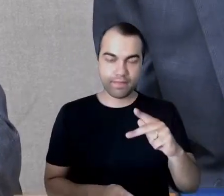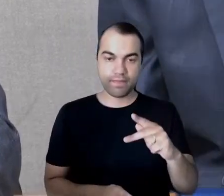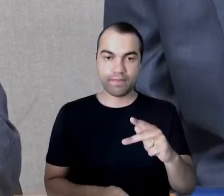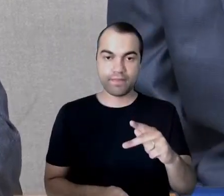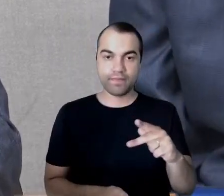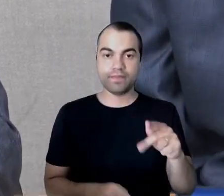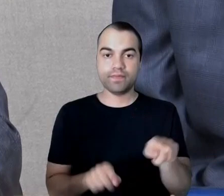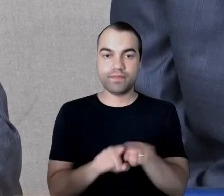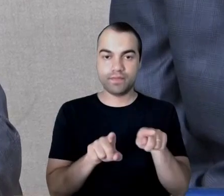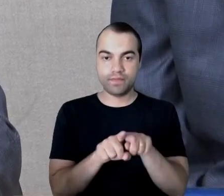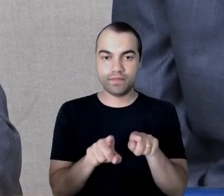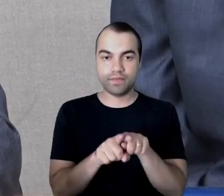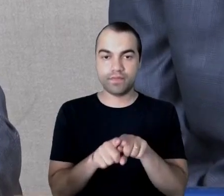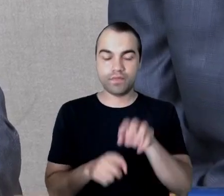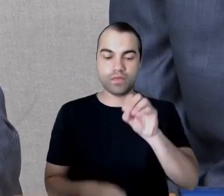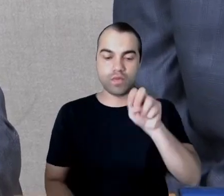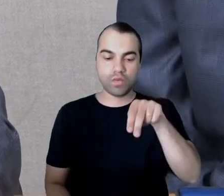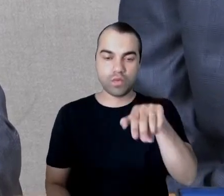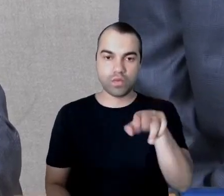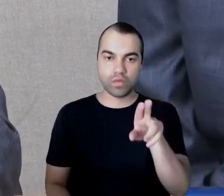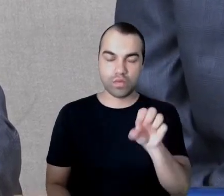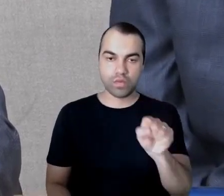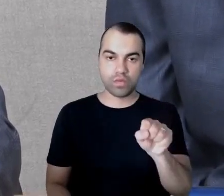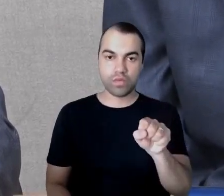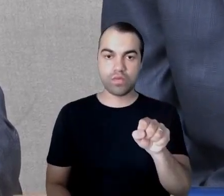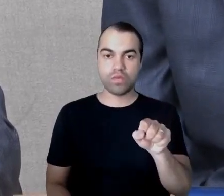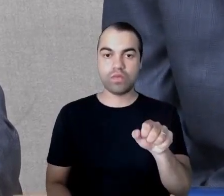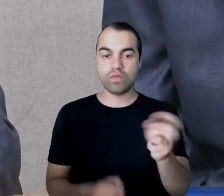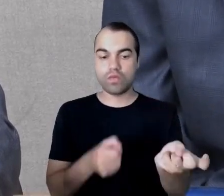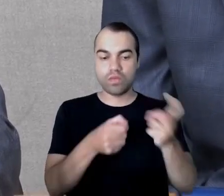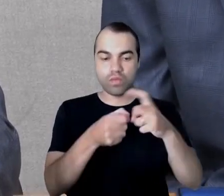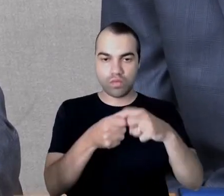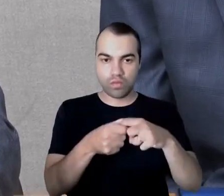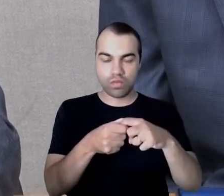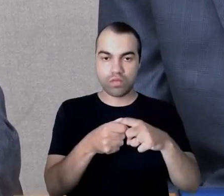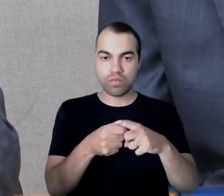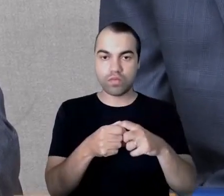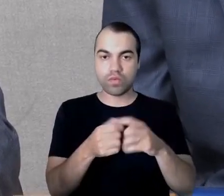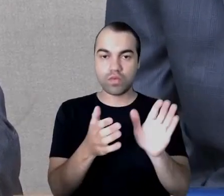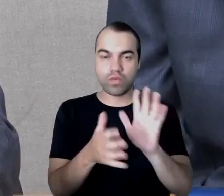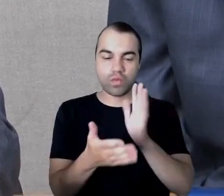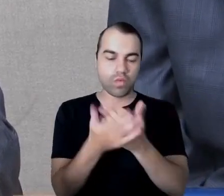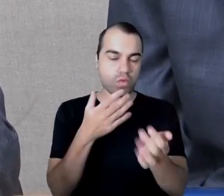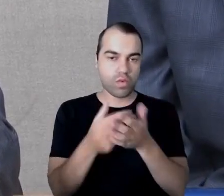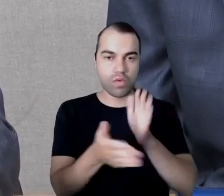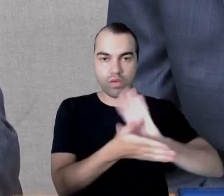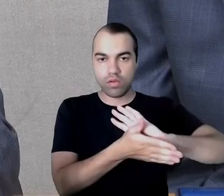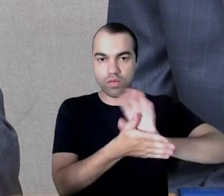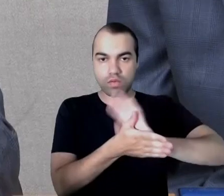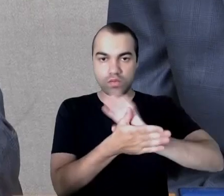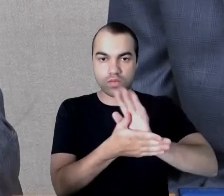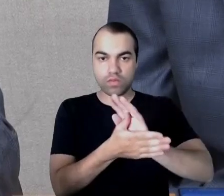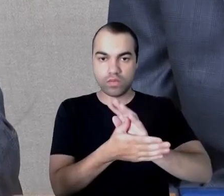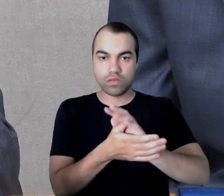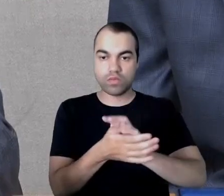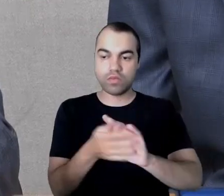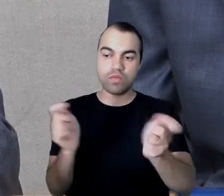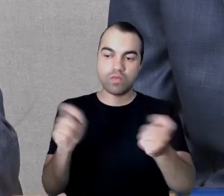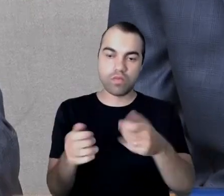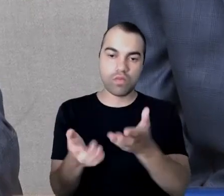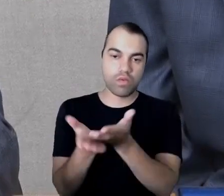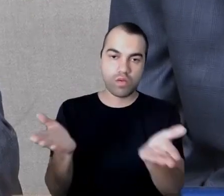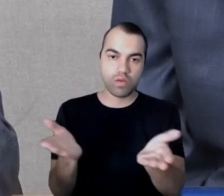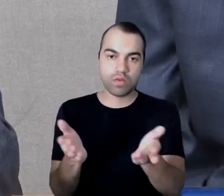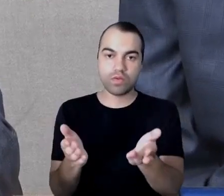do ônus pela recuperação de possíveis danos aos ocupantes o que se quer dizer é que o governo vai passar a cobrar por uma